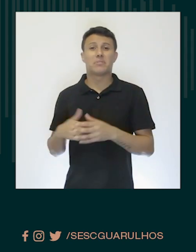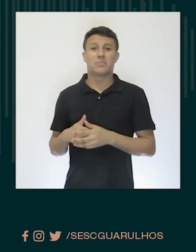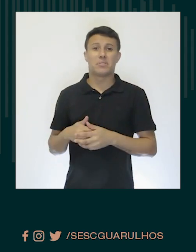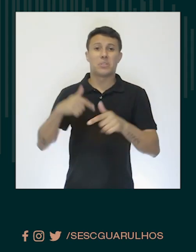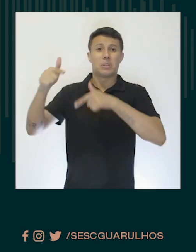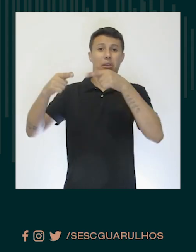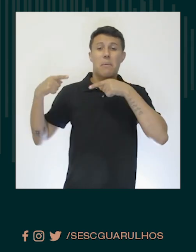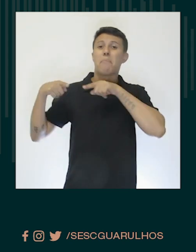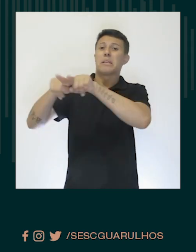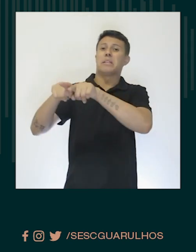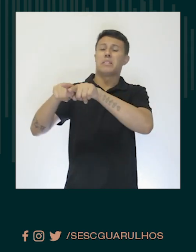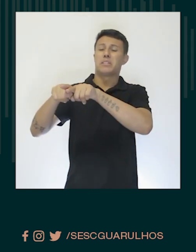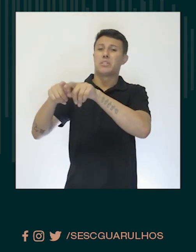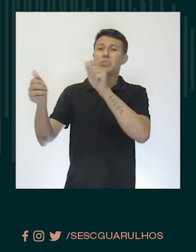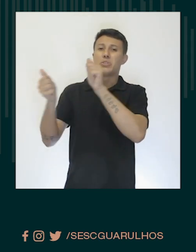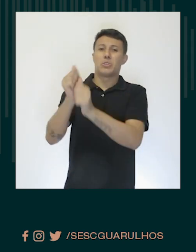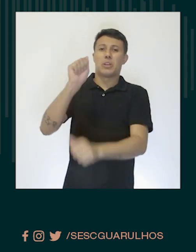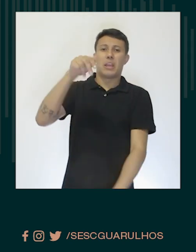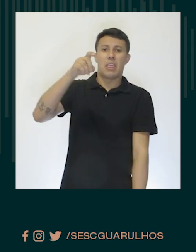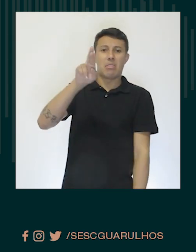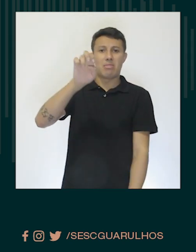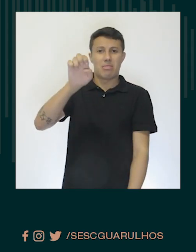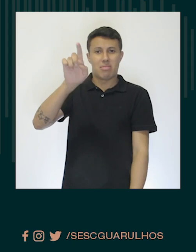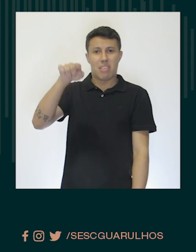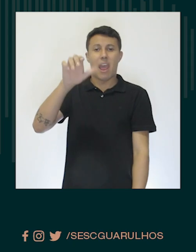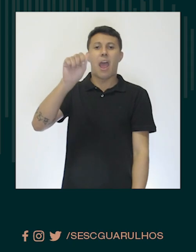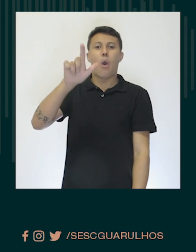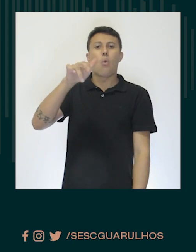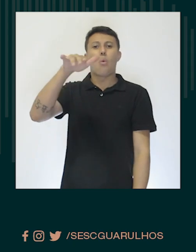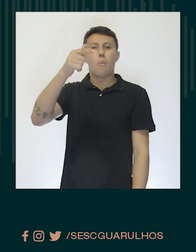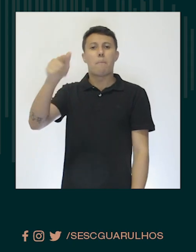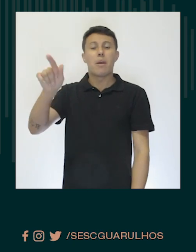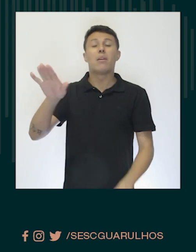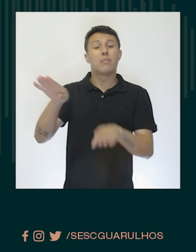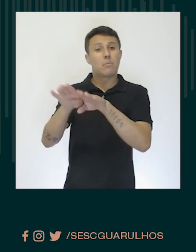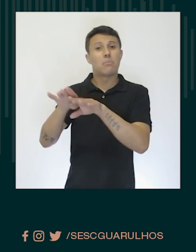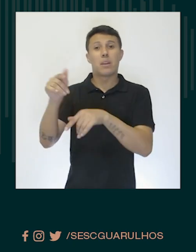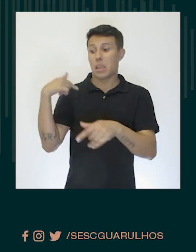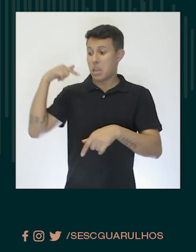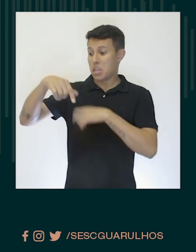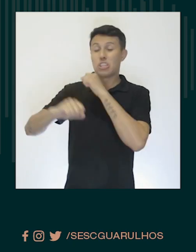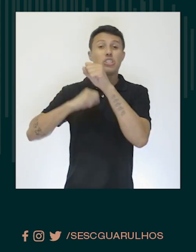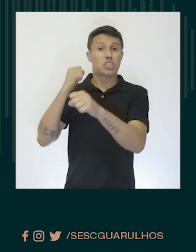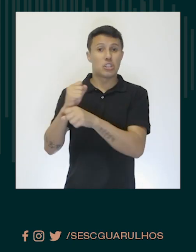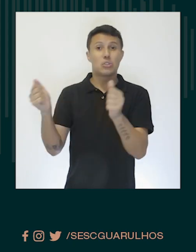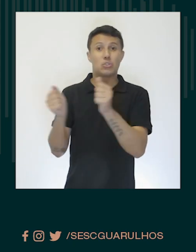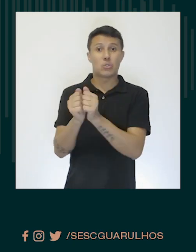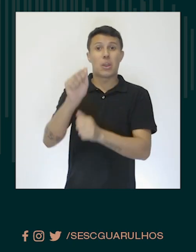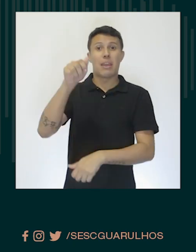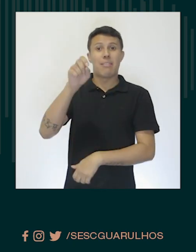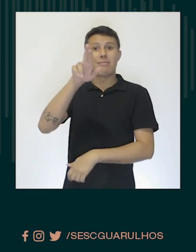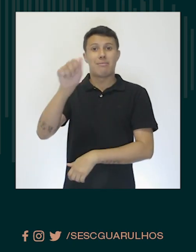parceria com o André Okuma. E ela fez o lançamento este ano, junto com o André Okuma,